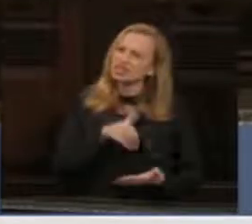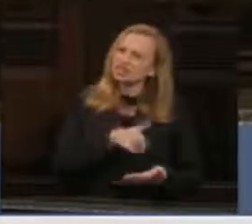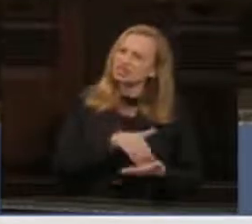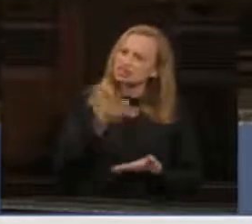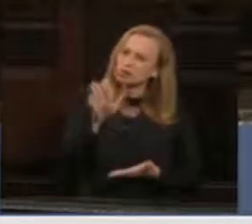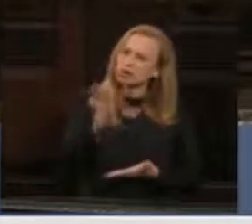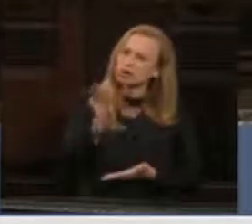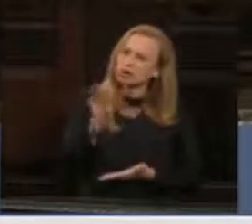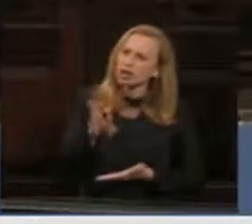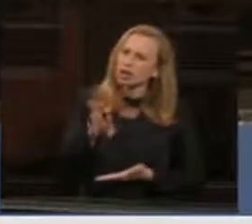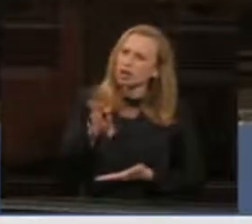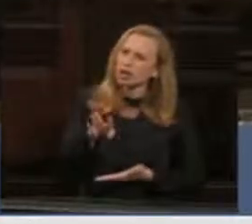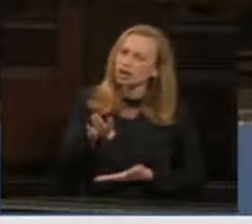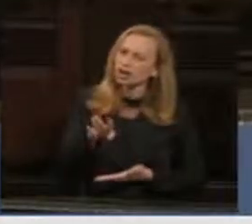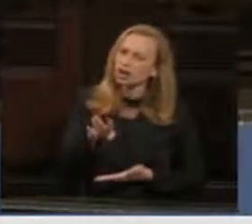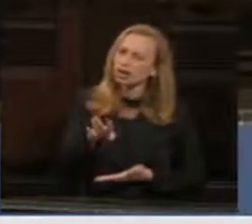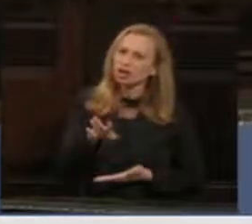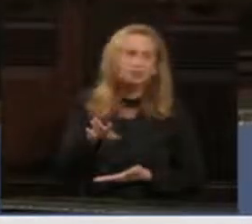da SEDAI